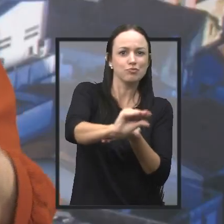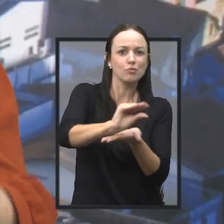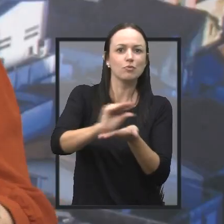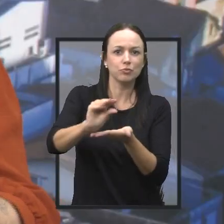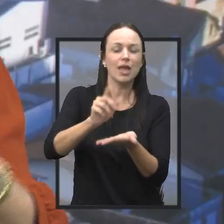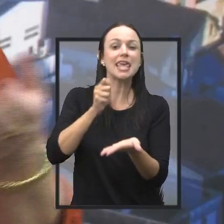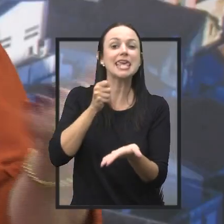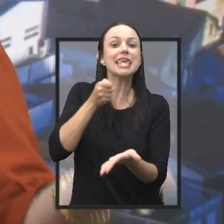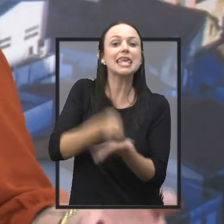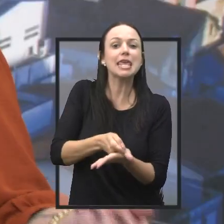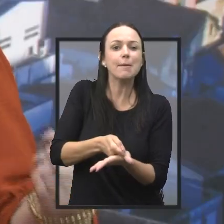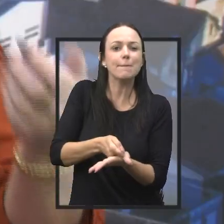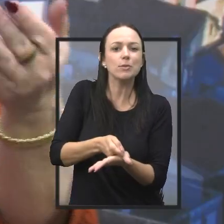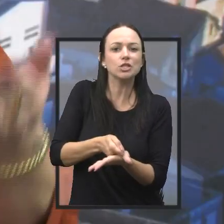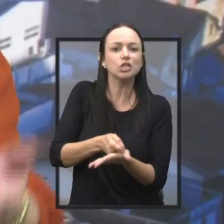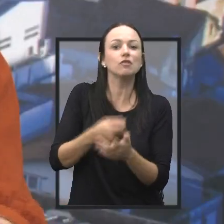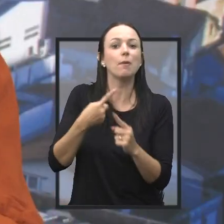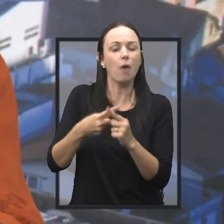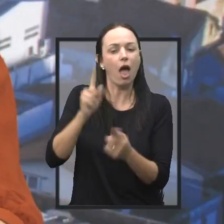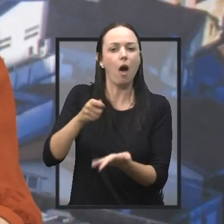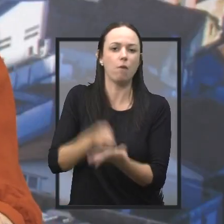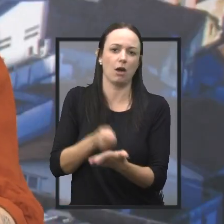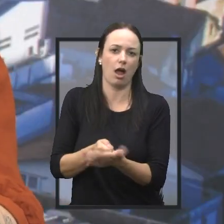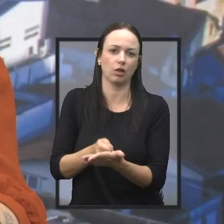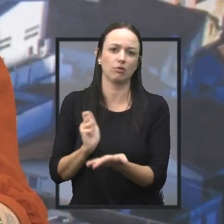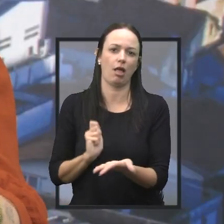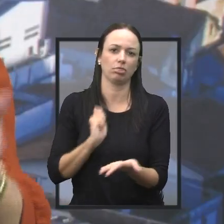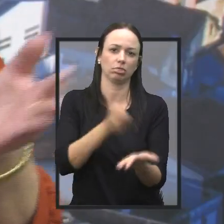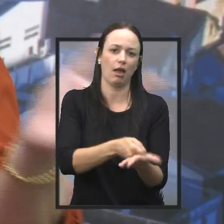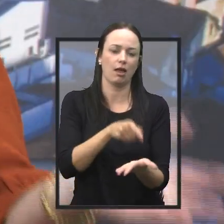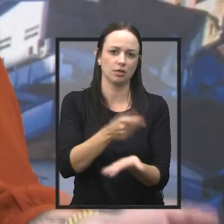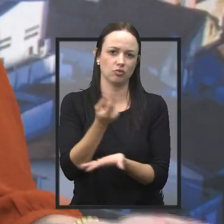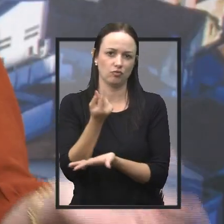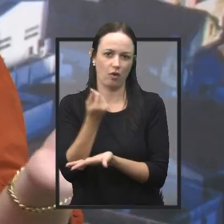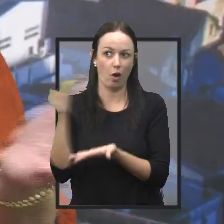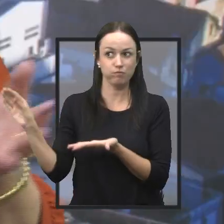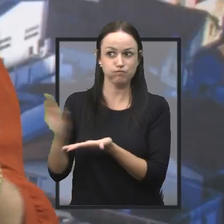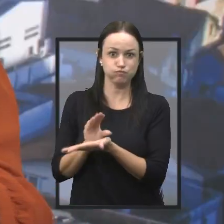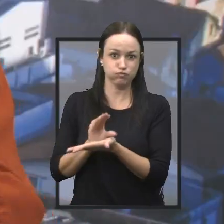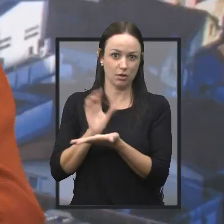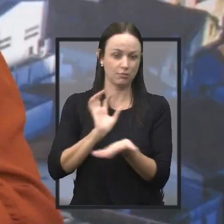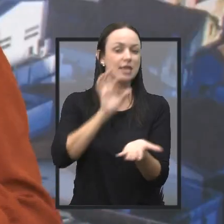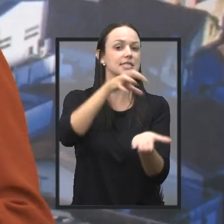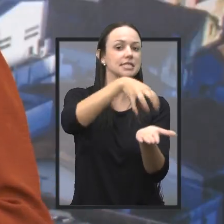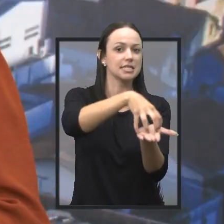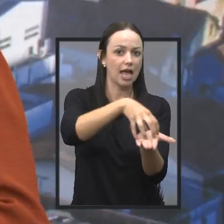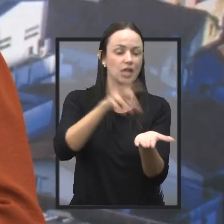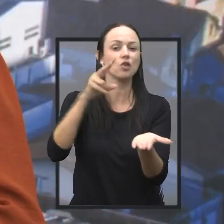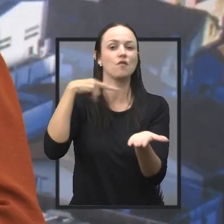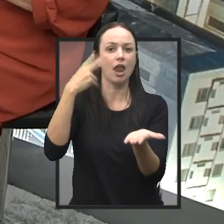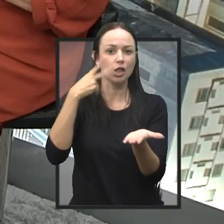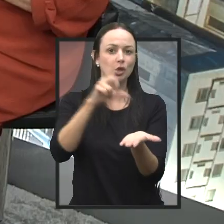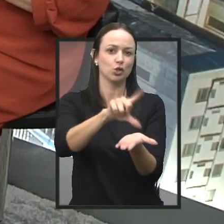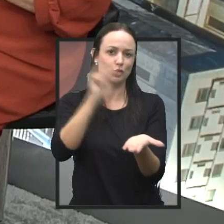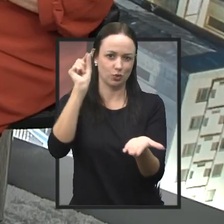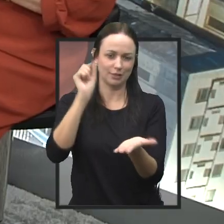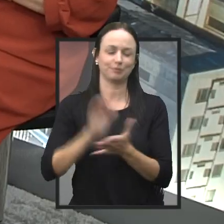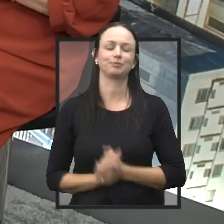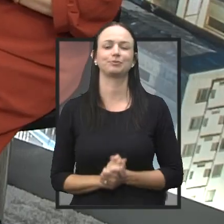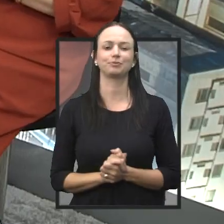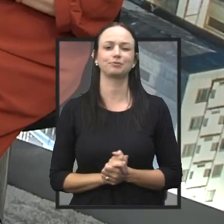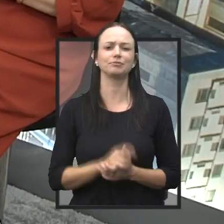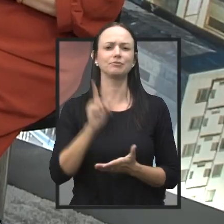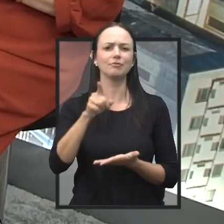É imposto que venha esta destinação para a entidade que o vereador indicar. E as